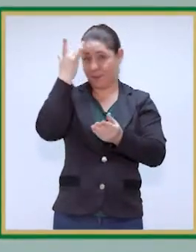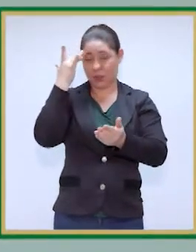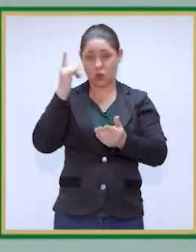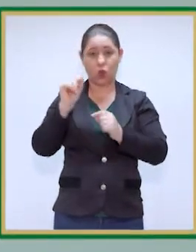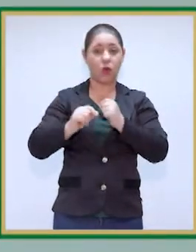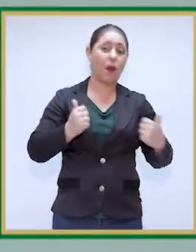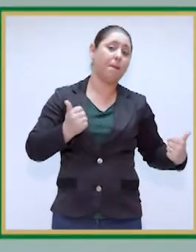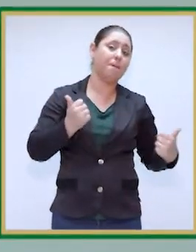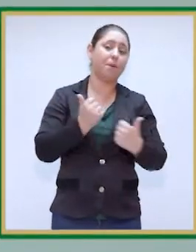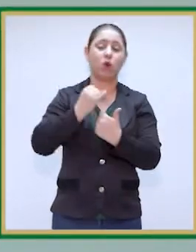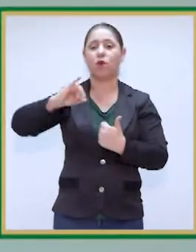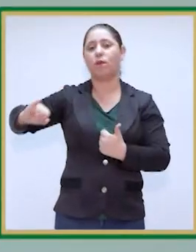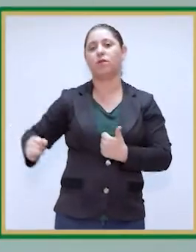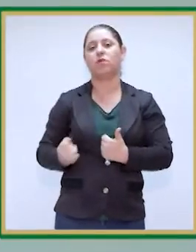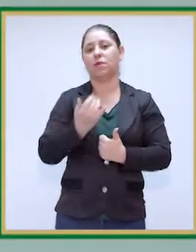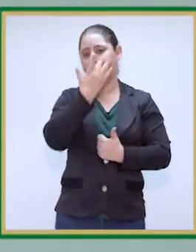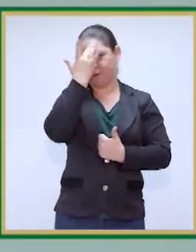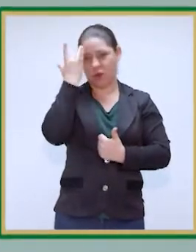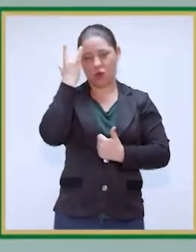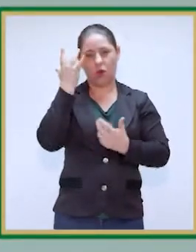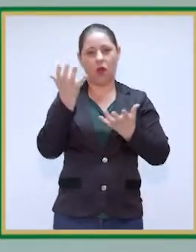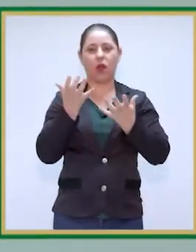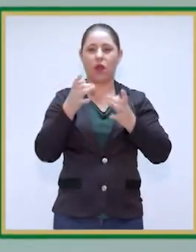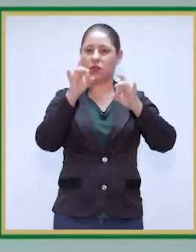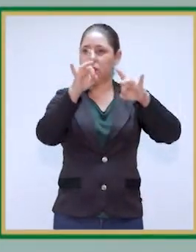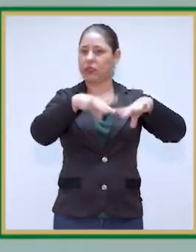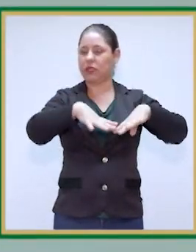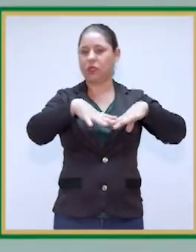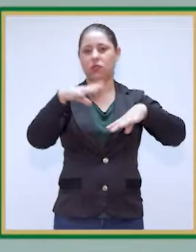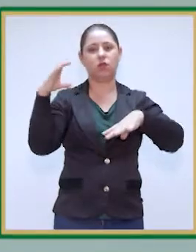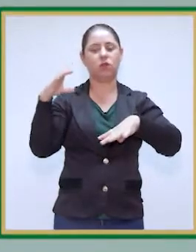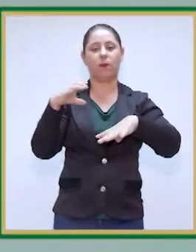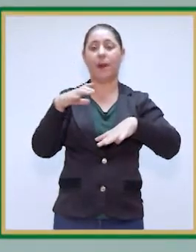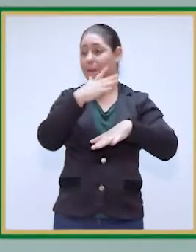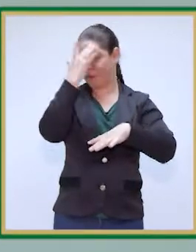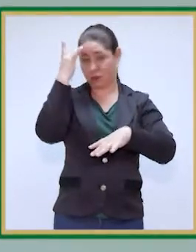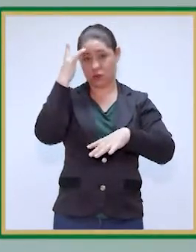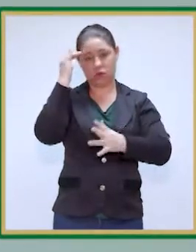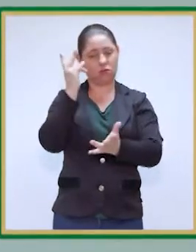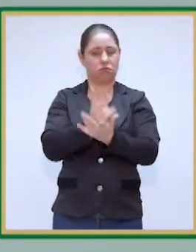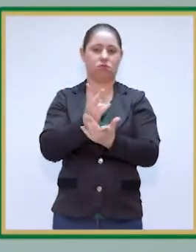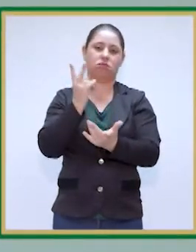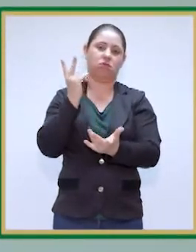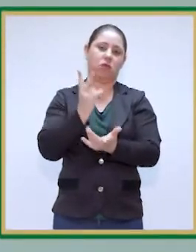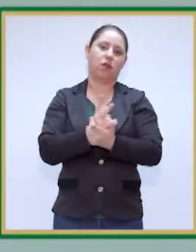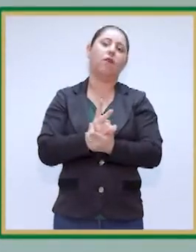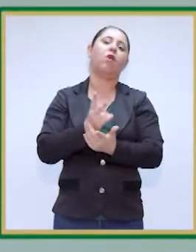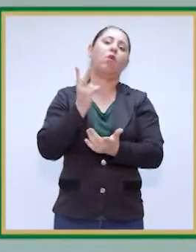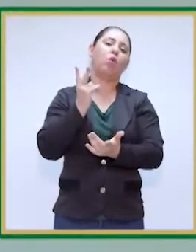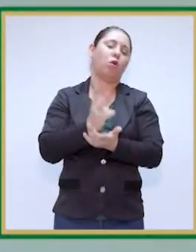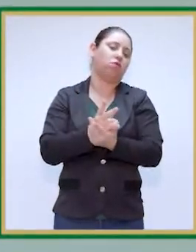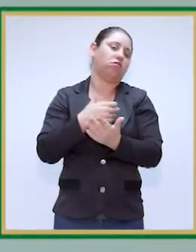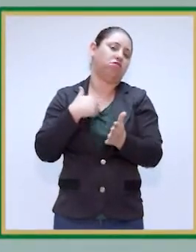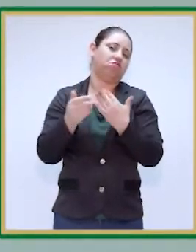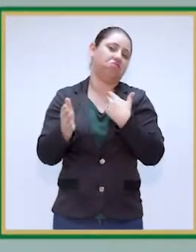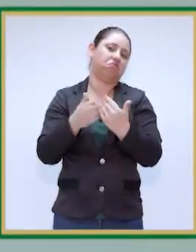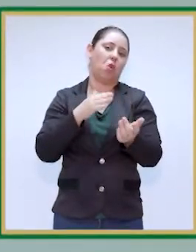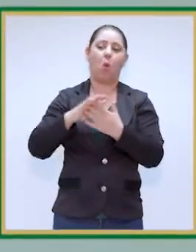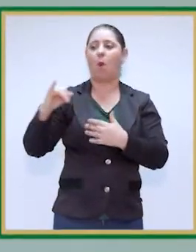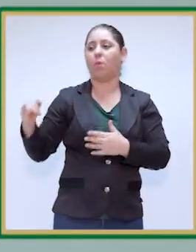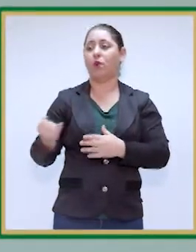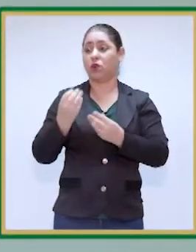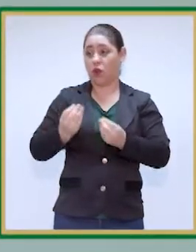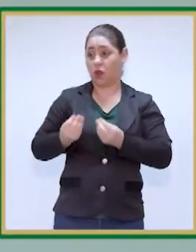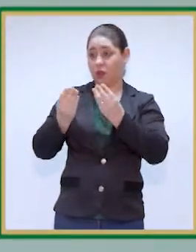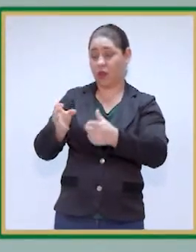dar apenas oportunidade para aqueles que queiram sair, saiam. E aqueles que queiram continuar, eles vão continuar independente